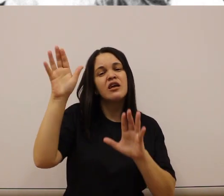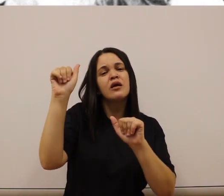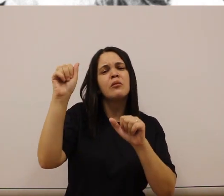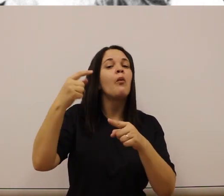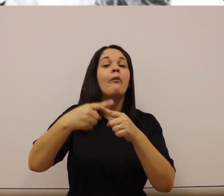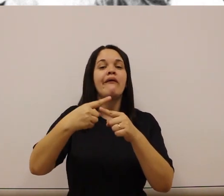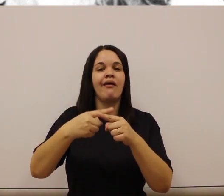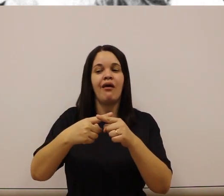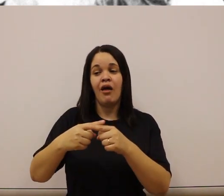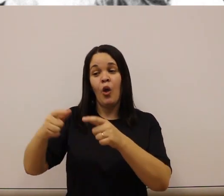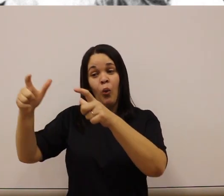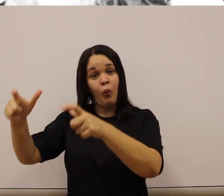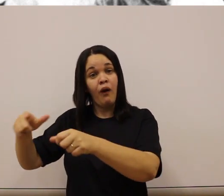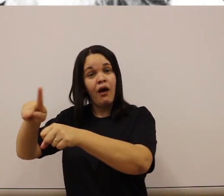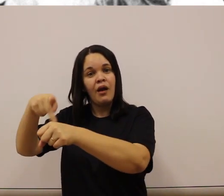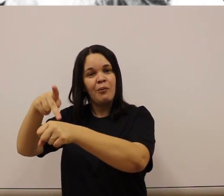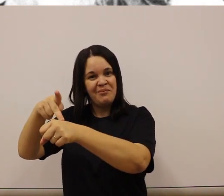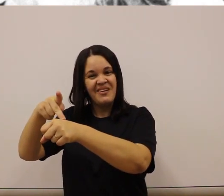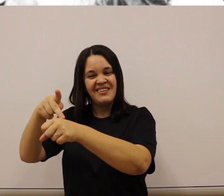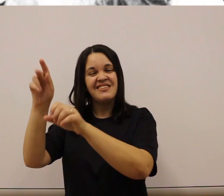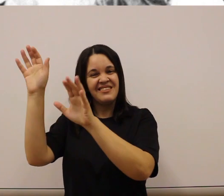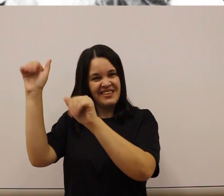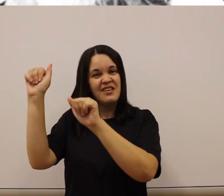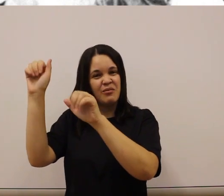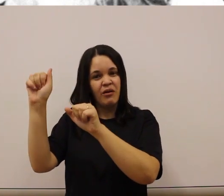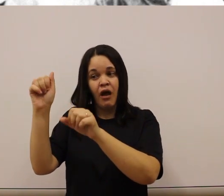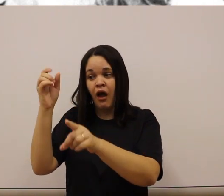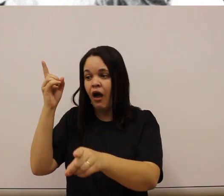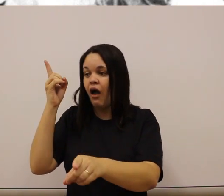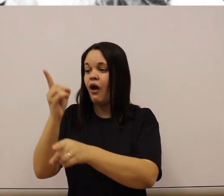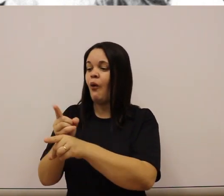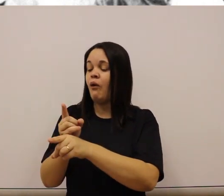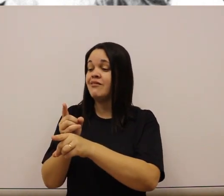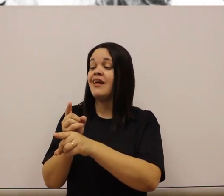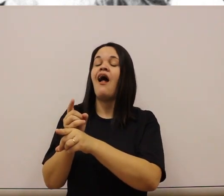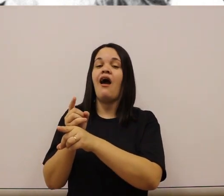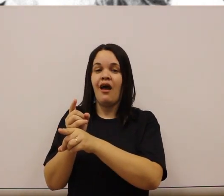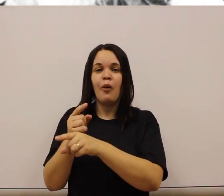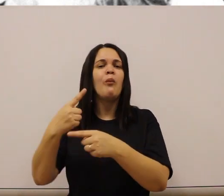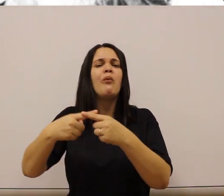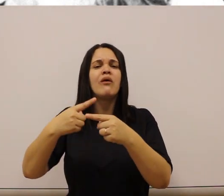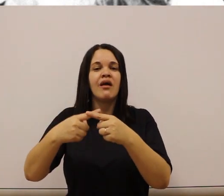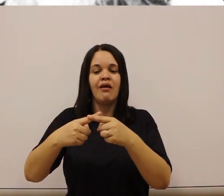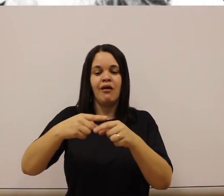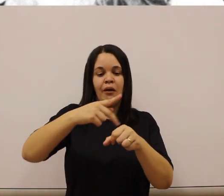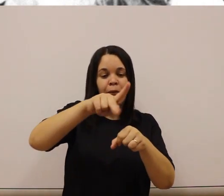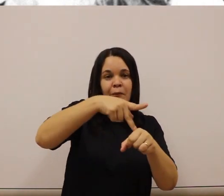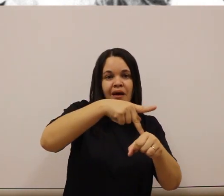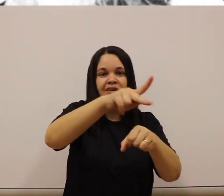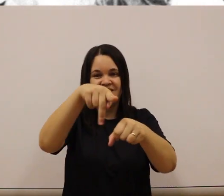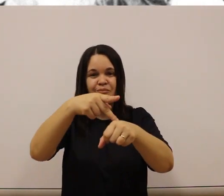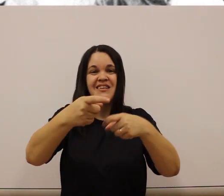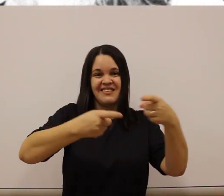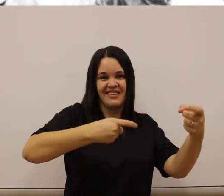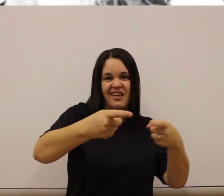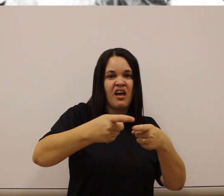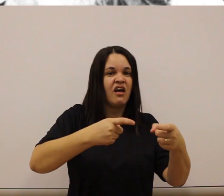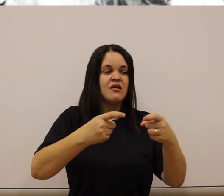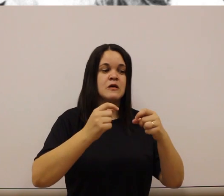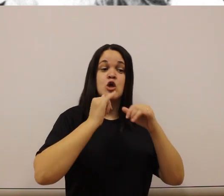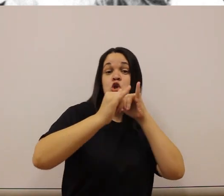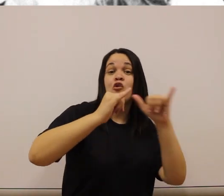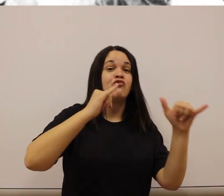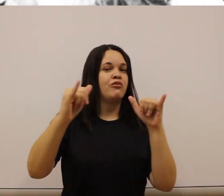porque foi na Espanha que ela foi divulgada, se teve notícias, porque os países que estavam em guerra